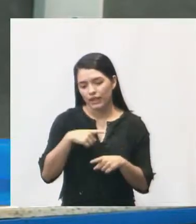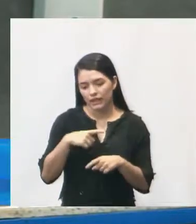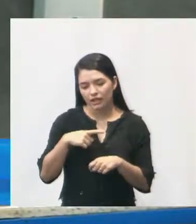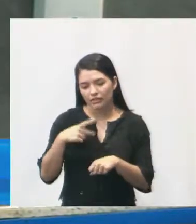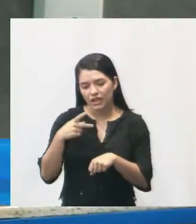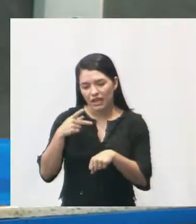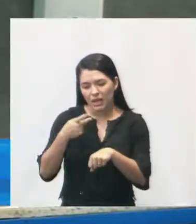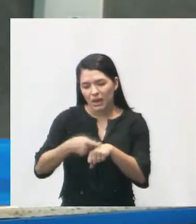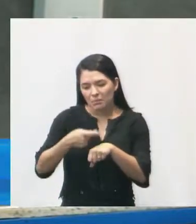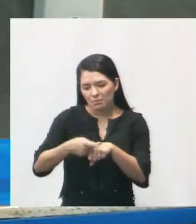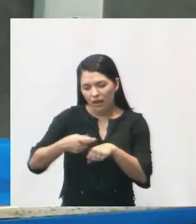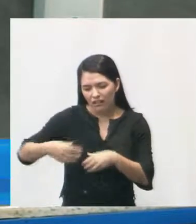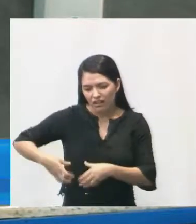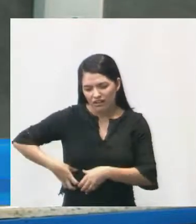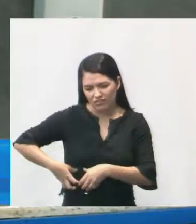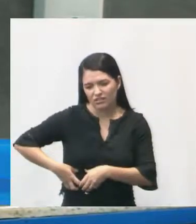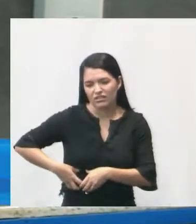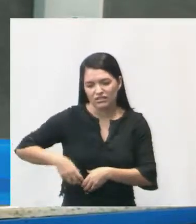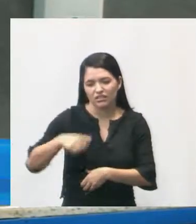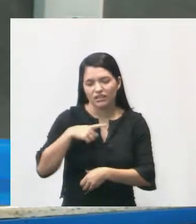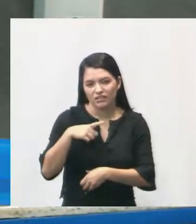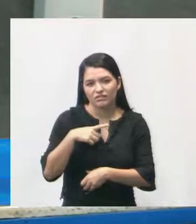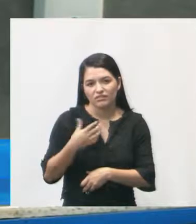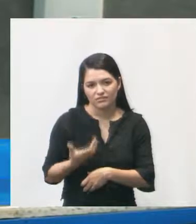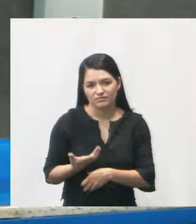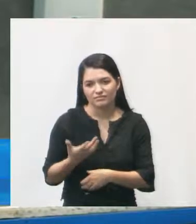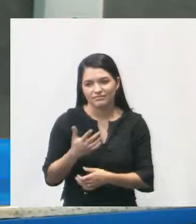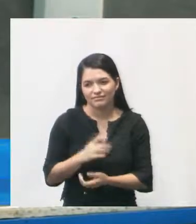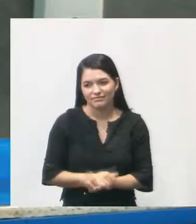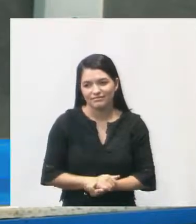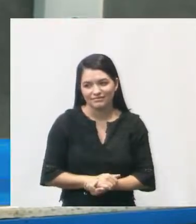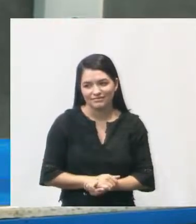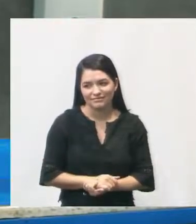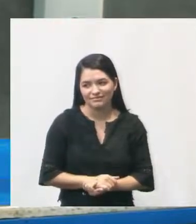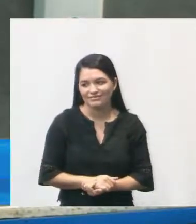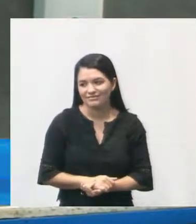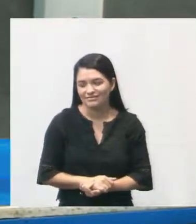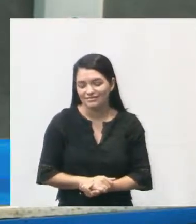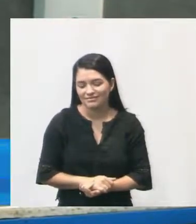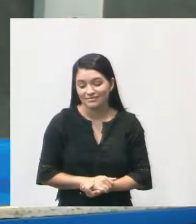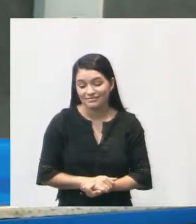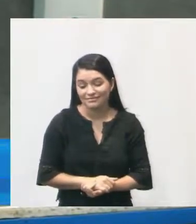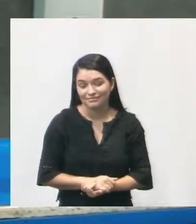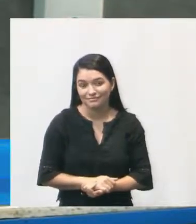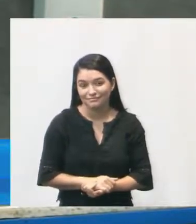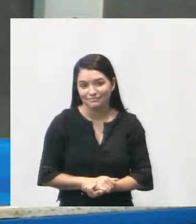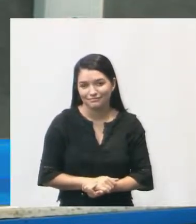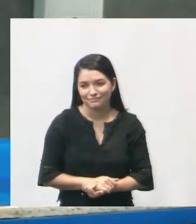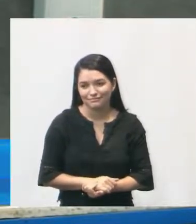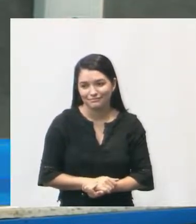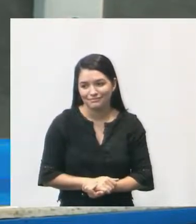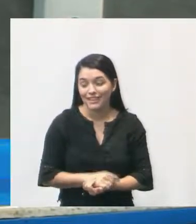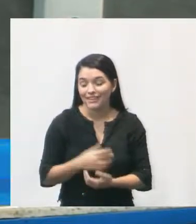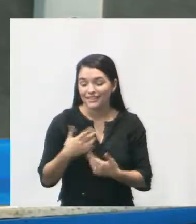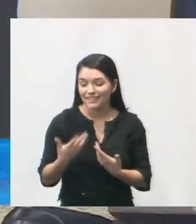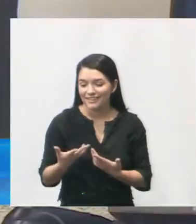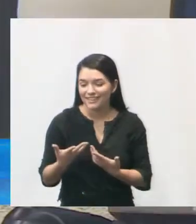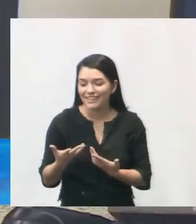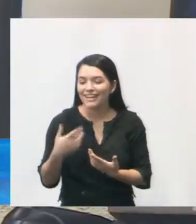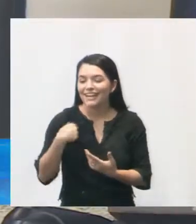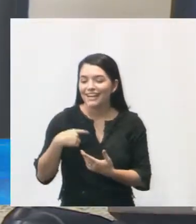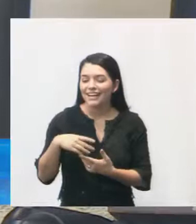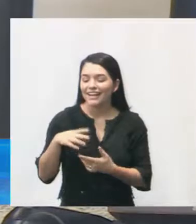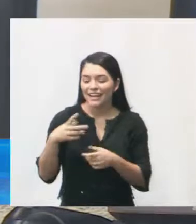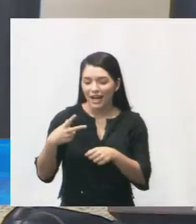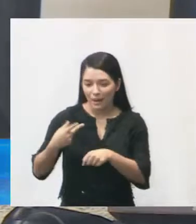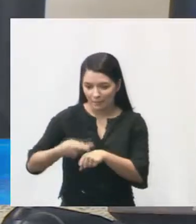Pedra nos rins. Uma parte, vereador Davi. Vereador. Inclusive as pedras dos rins do vereador Deninho, ele doou